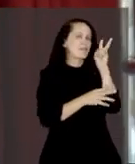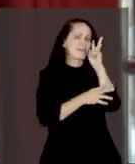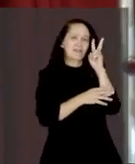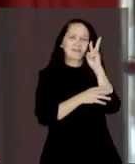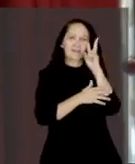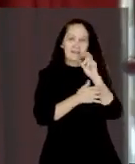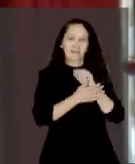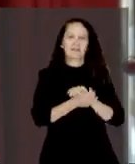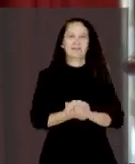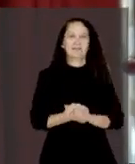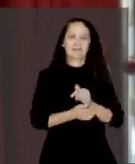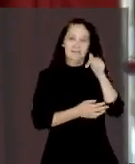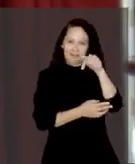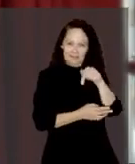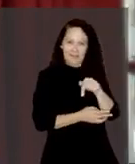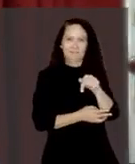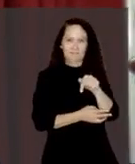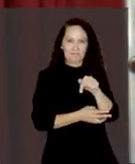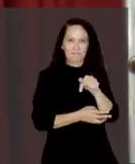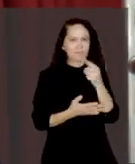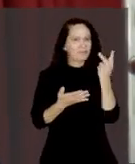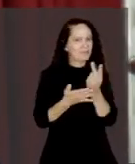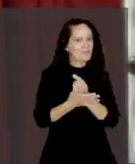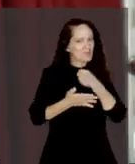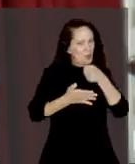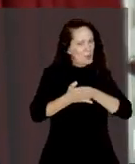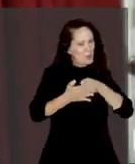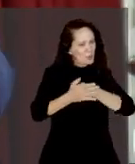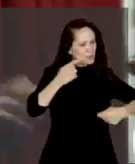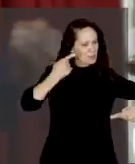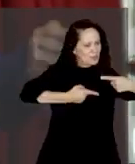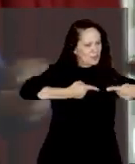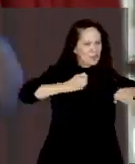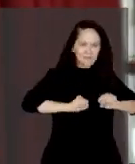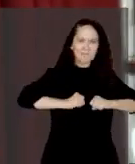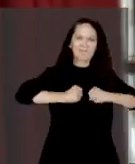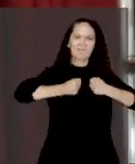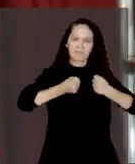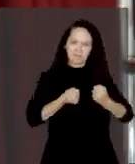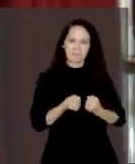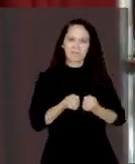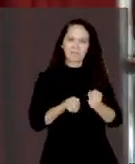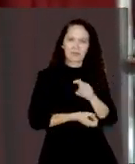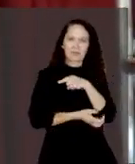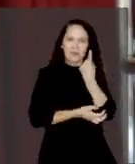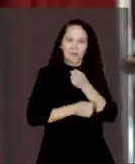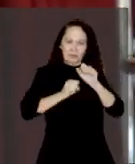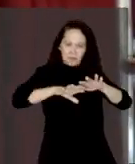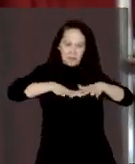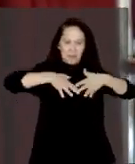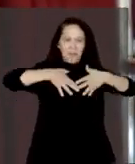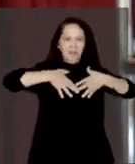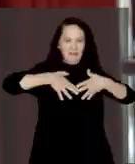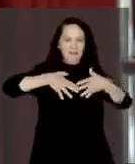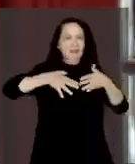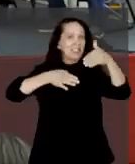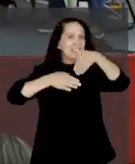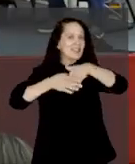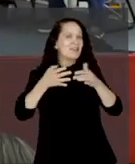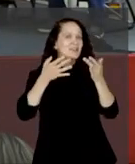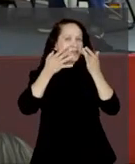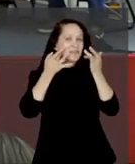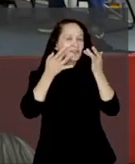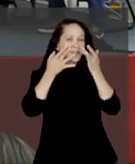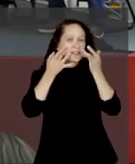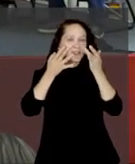e atrizes também fazem política. É política o que fazemos, é o político que está nessa tela aqui daqui a pouco.